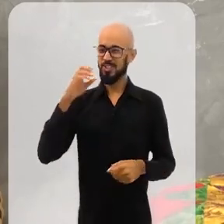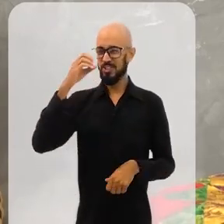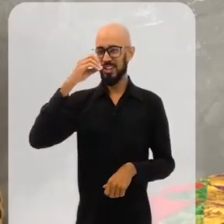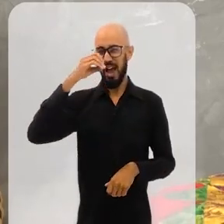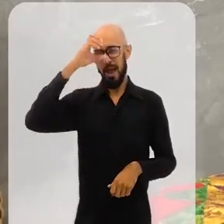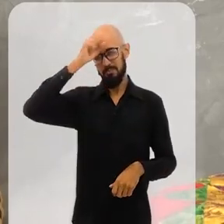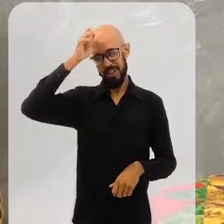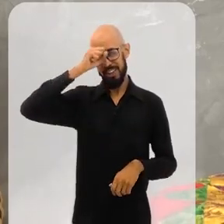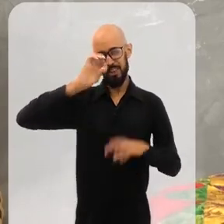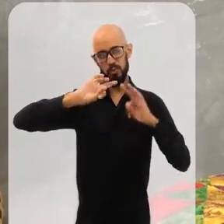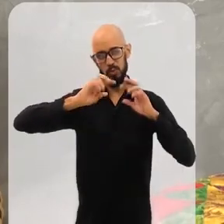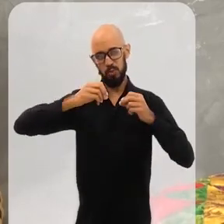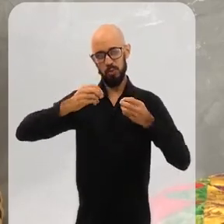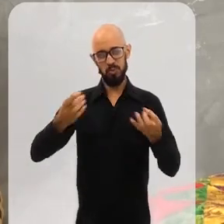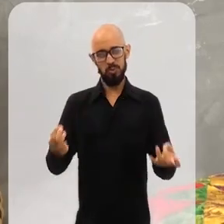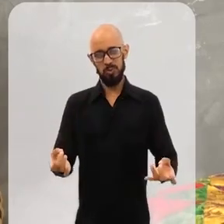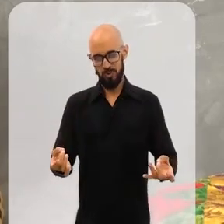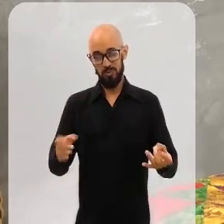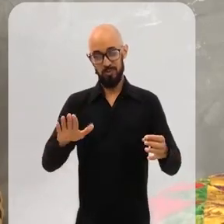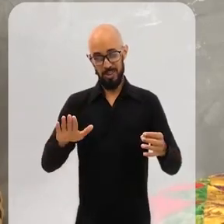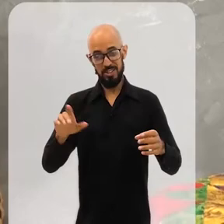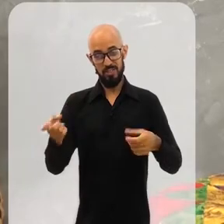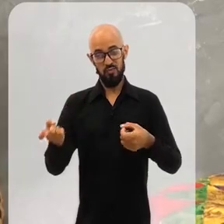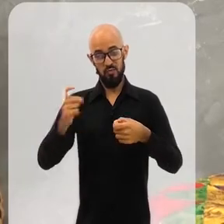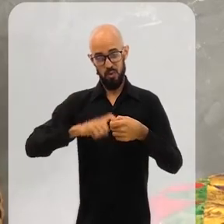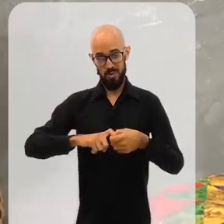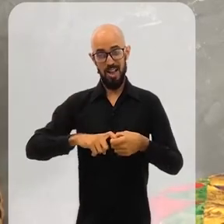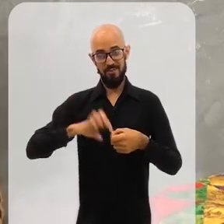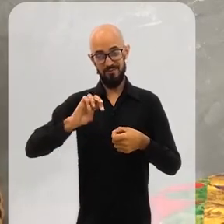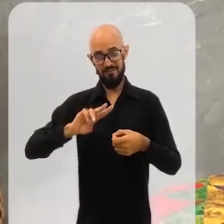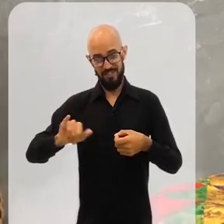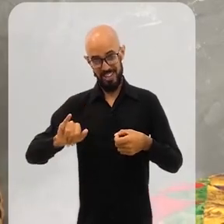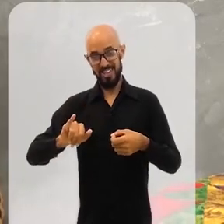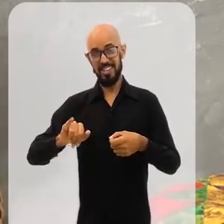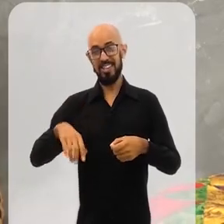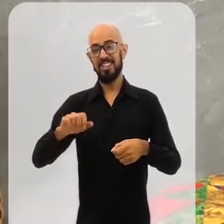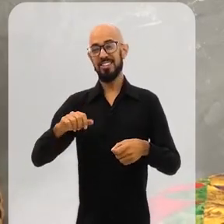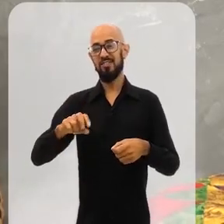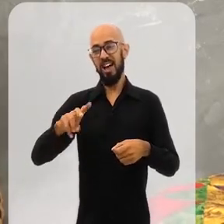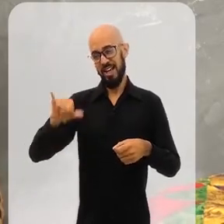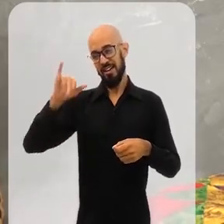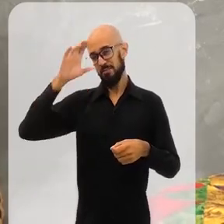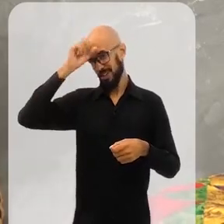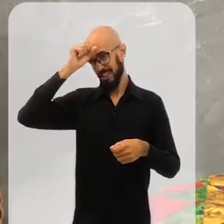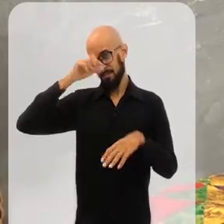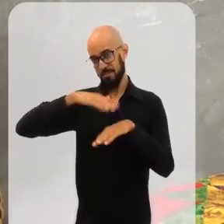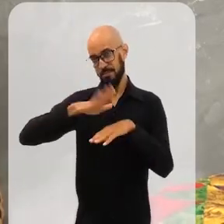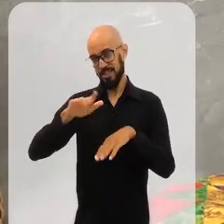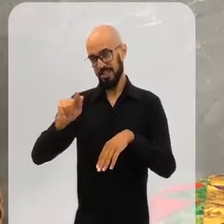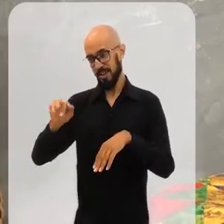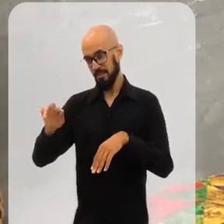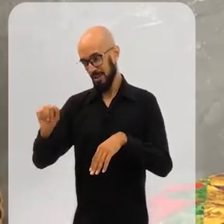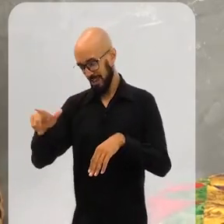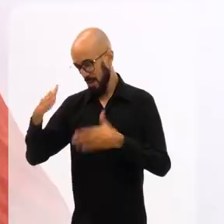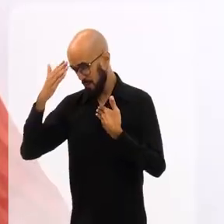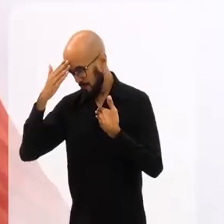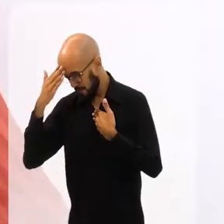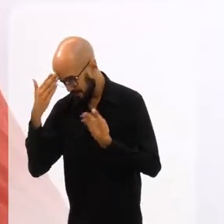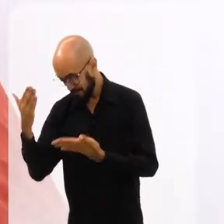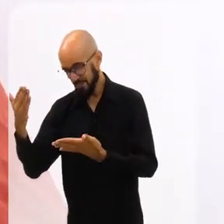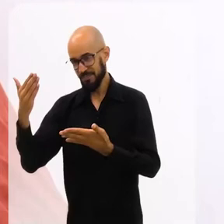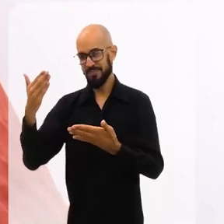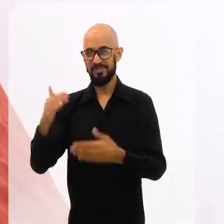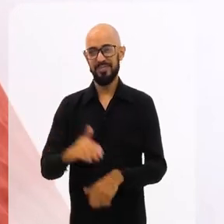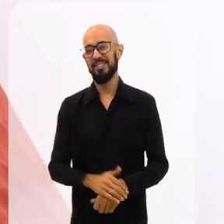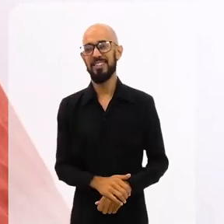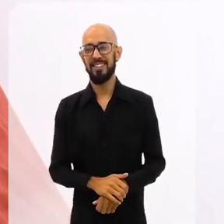gente conheça tudo como budismo. Mas nós vamos voltar... E saberemos muito mais. Quero agradecer a você, Gabriel, por ter estado